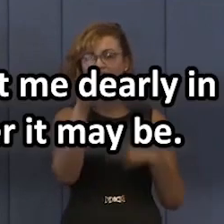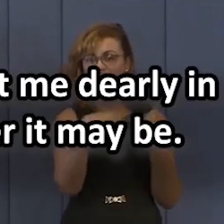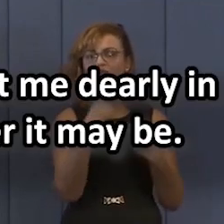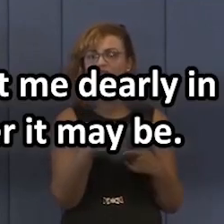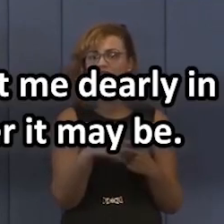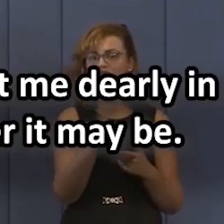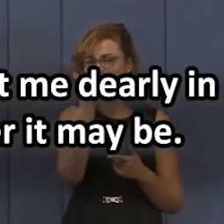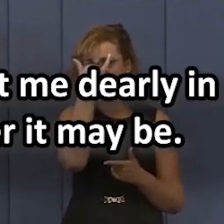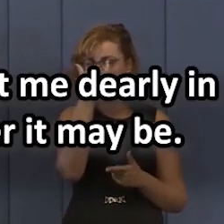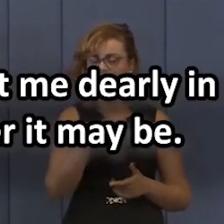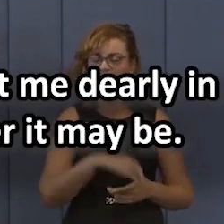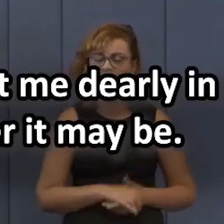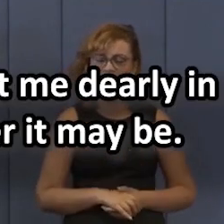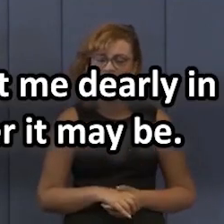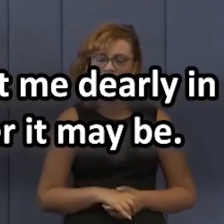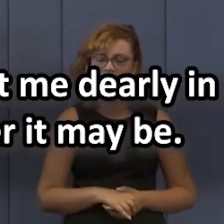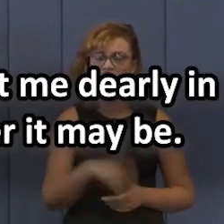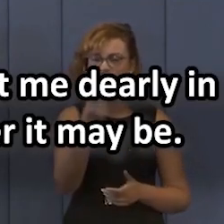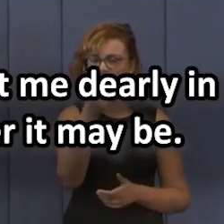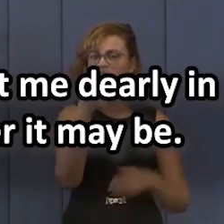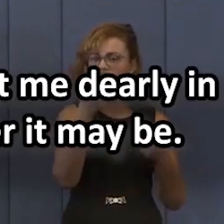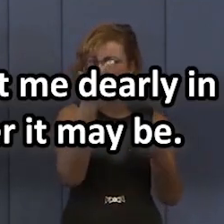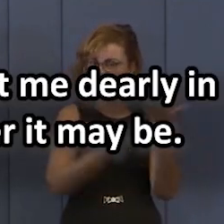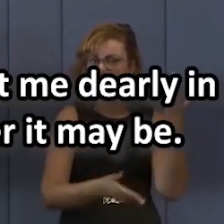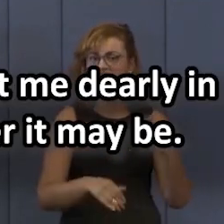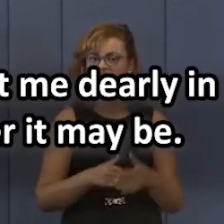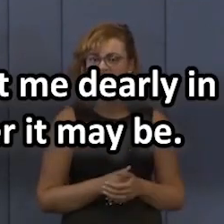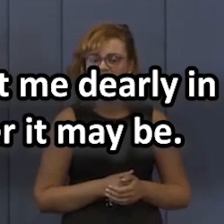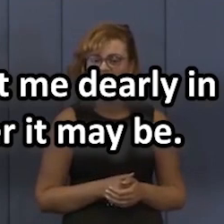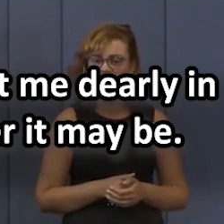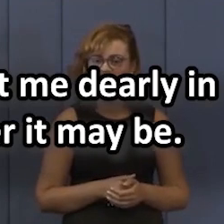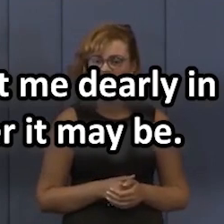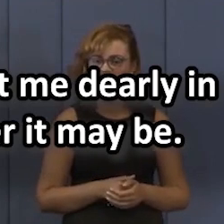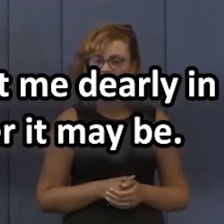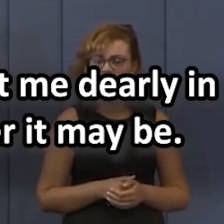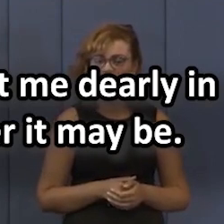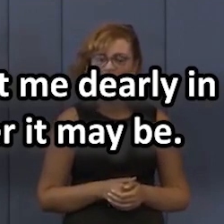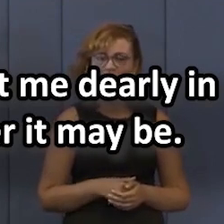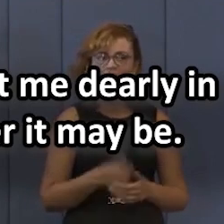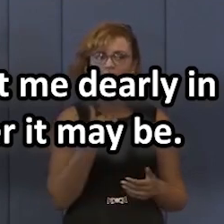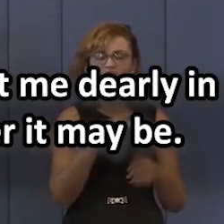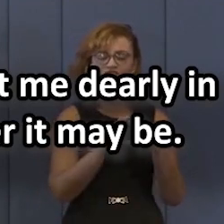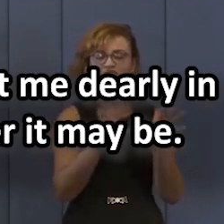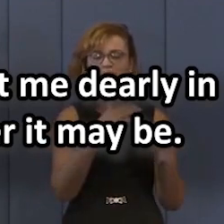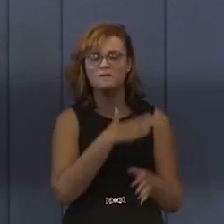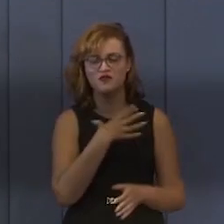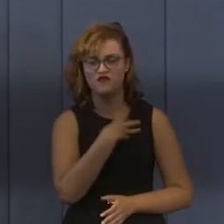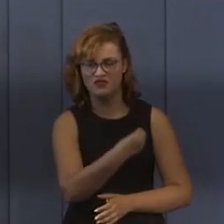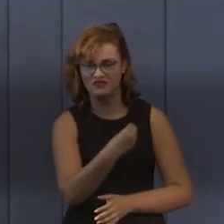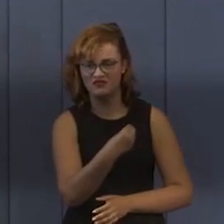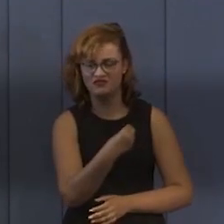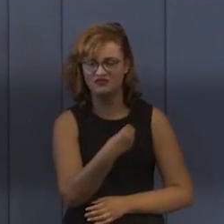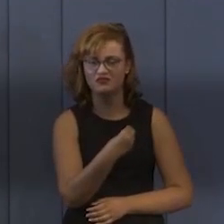Porque, senão, o meu grau de imprudência vai me custar caro em termos de indenização perante meu acionista, perante o que quer que seja.